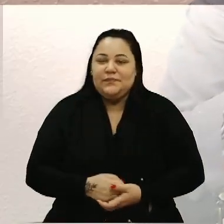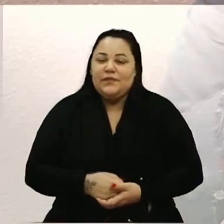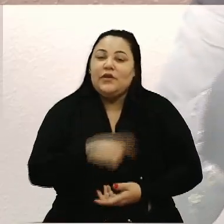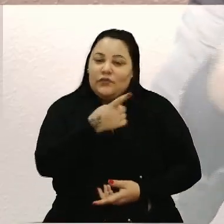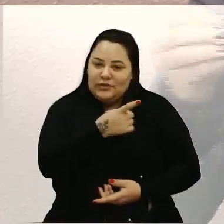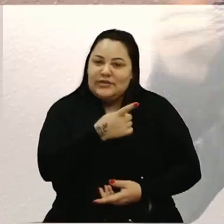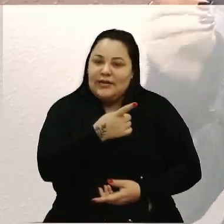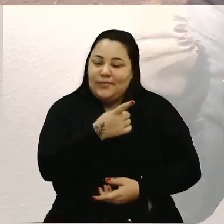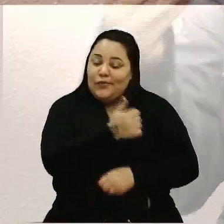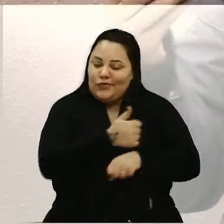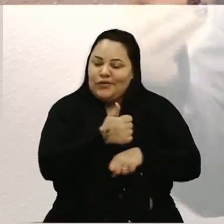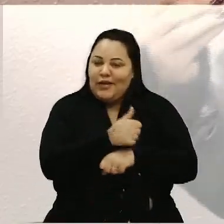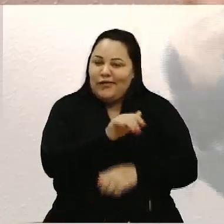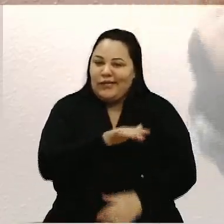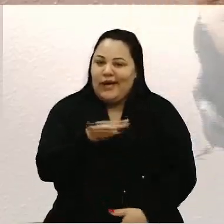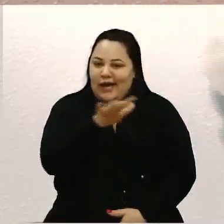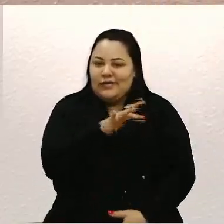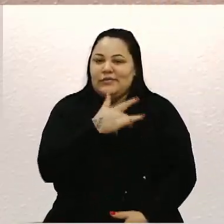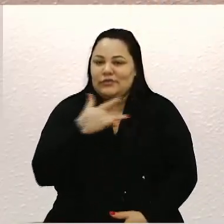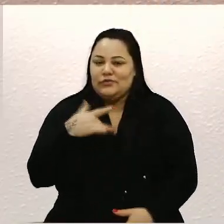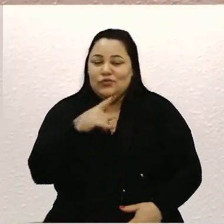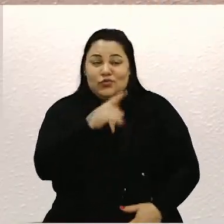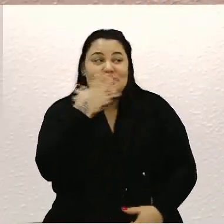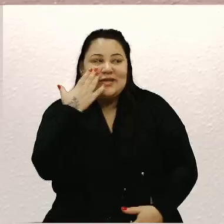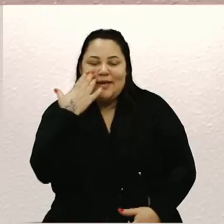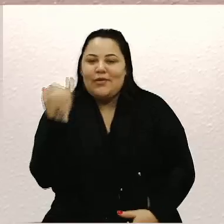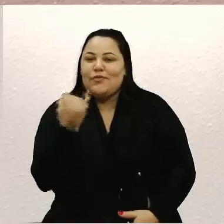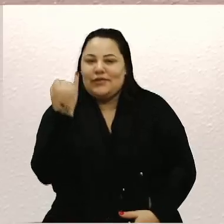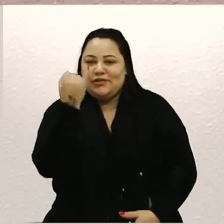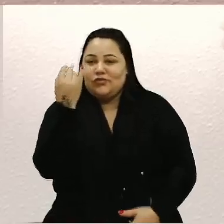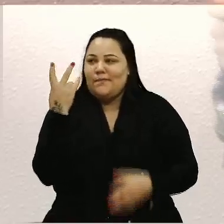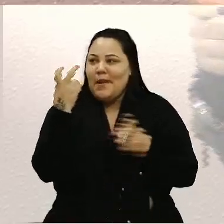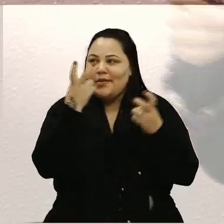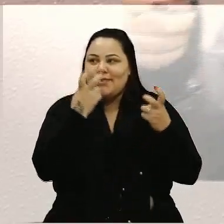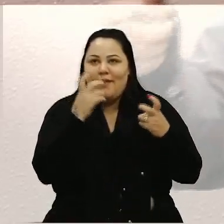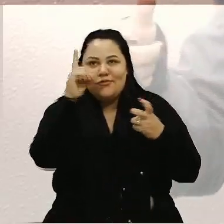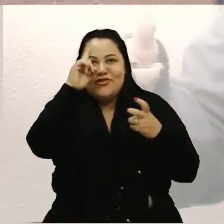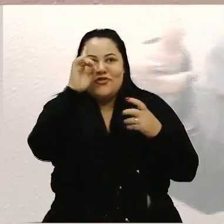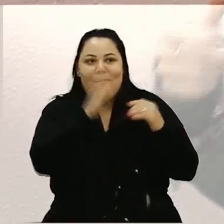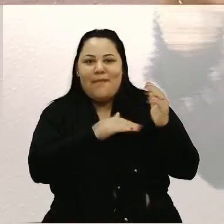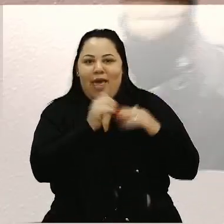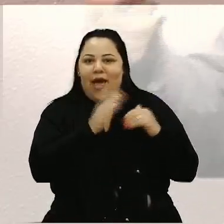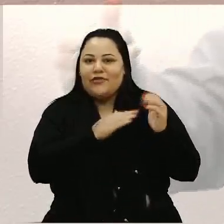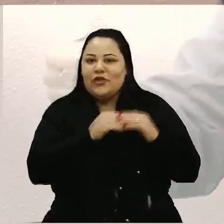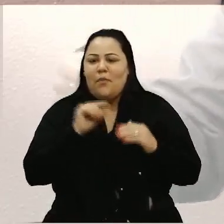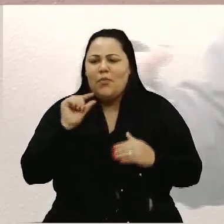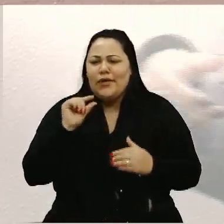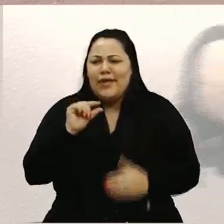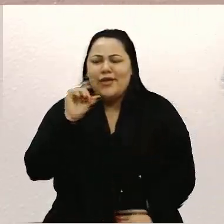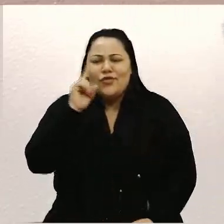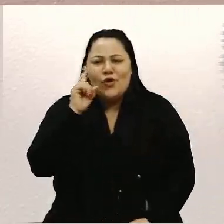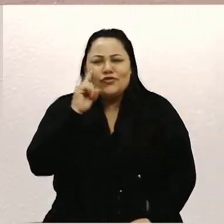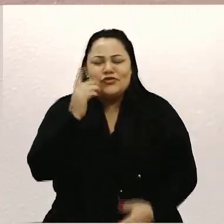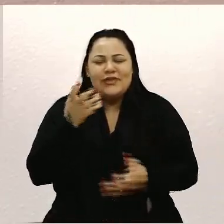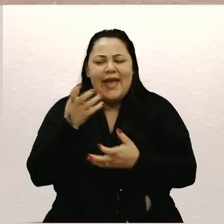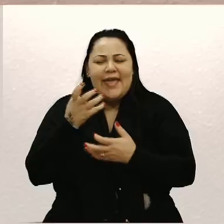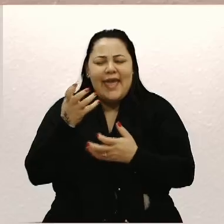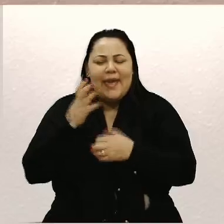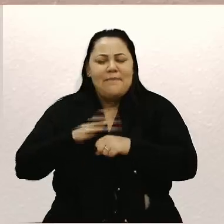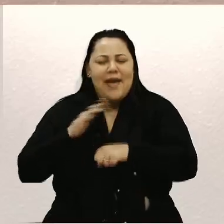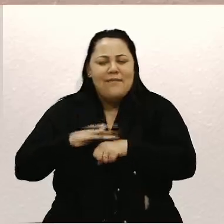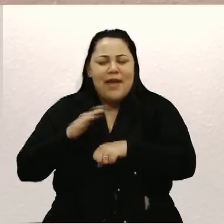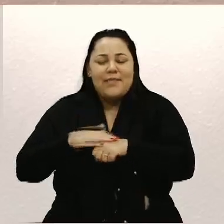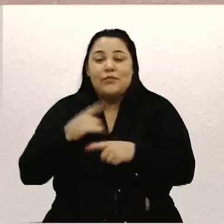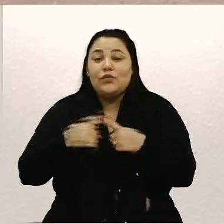bem o quanto é isso e o quanto a gente percebe na prática. Quanto mais a gente faz, um pouquinho que seja todos os dias, dá mais vontade de fazer, porque a gente vai se